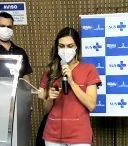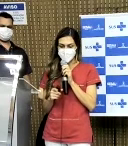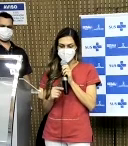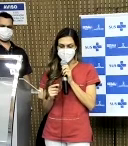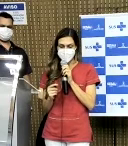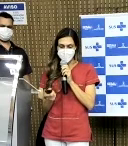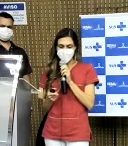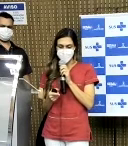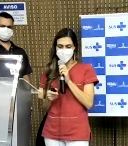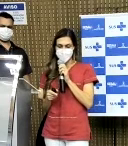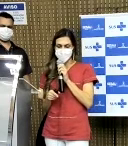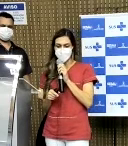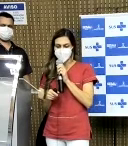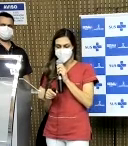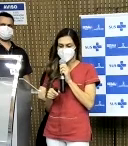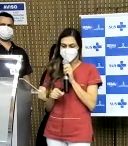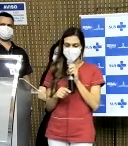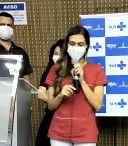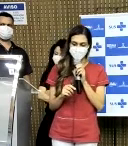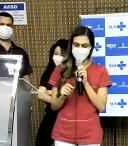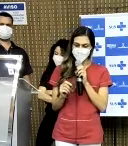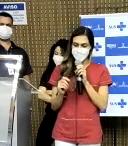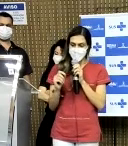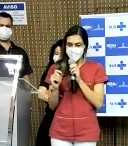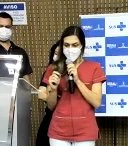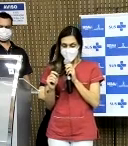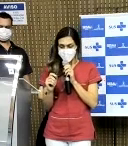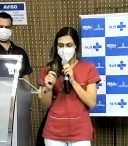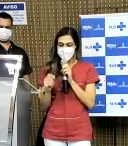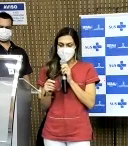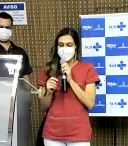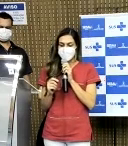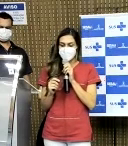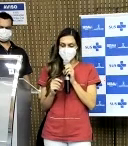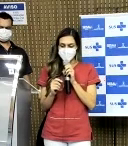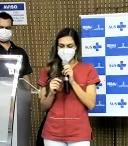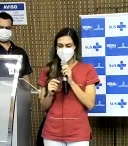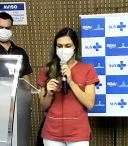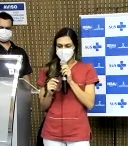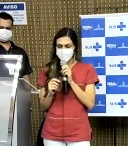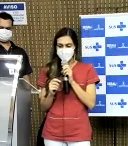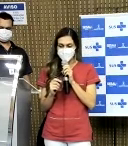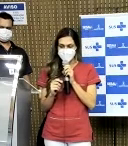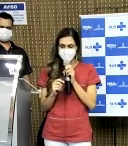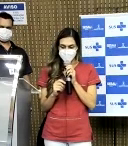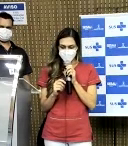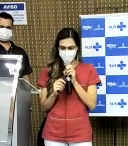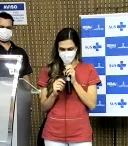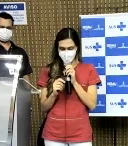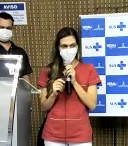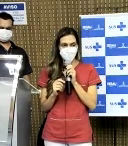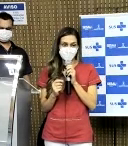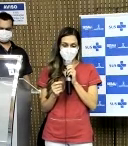Sobre as pessoas hipertensas com pressão arterial aferida em cada semestre, né? Segundo quadrimestre de 2020, 8%, no segundo